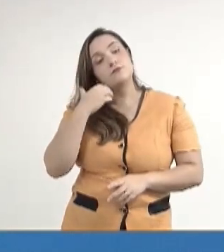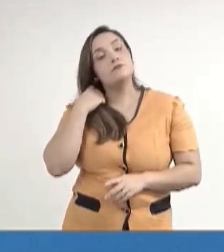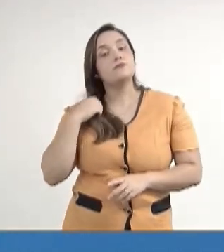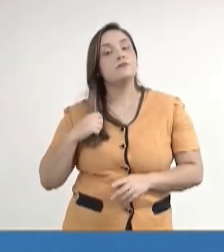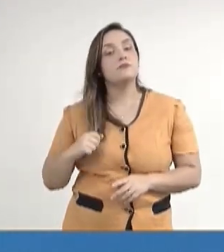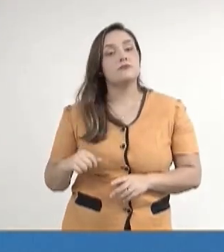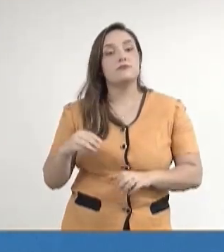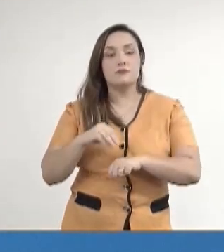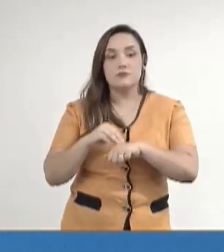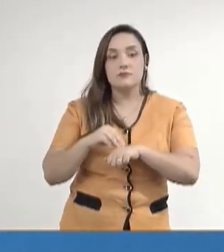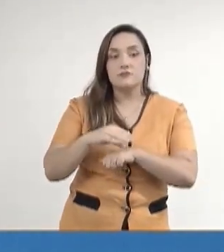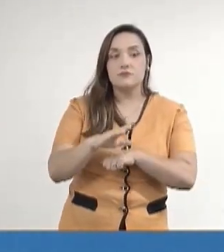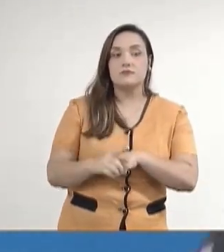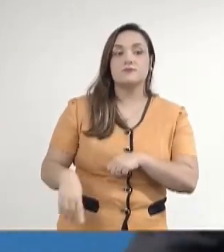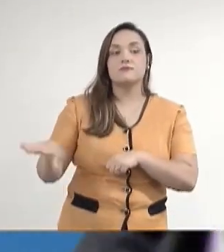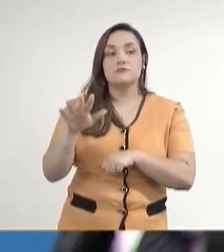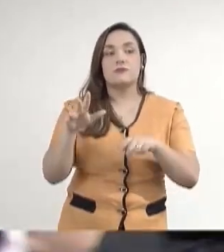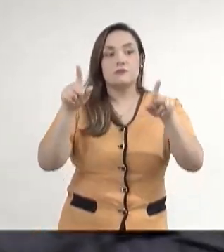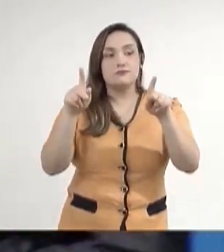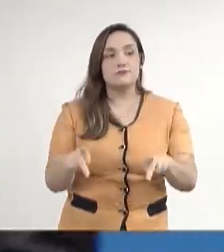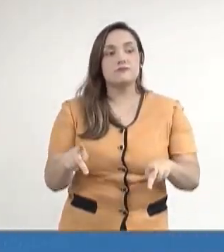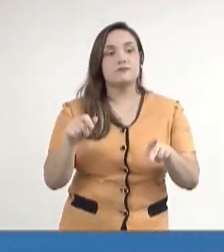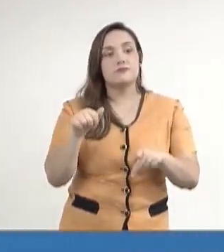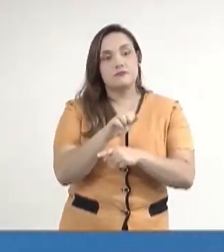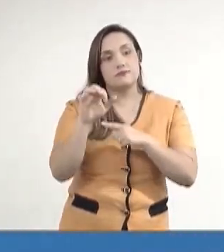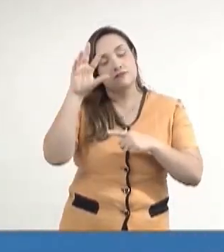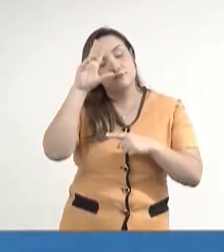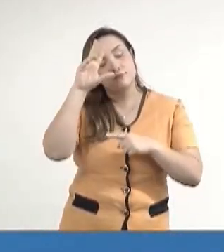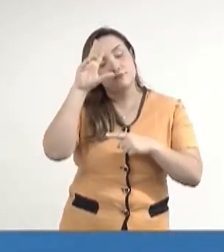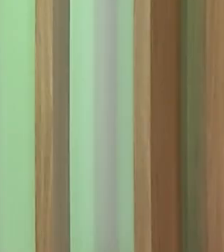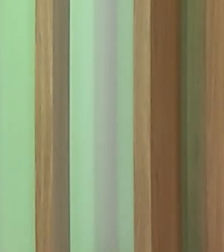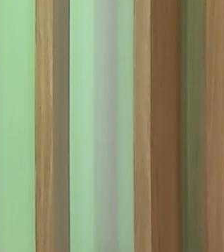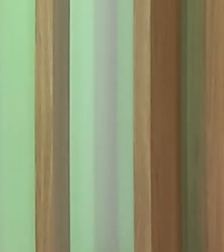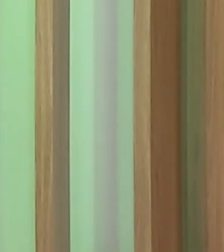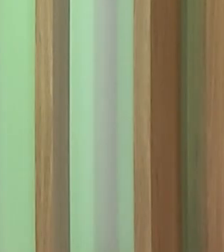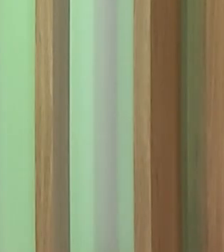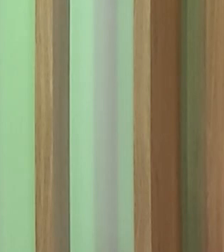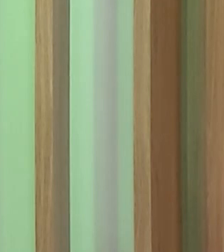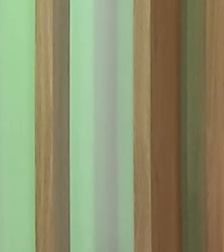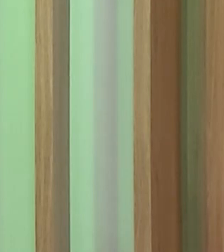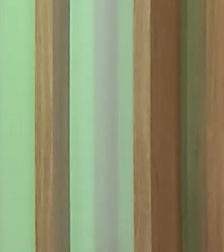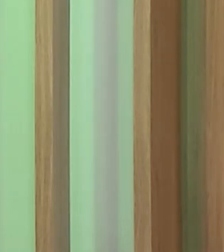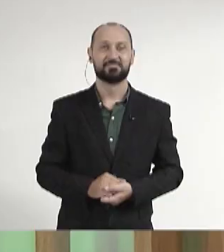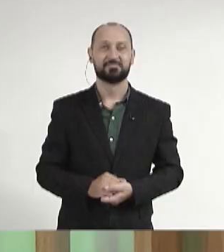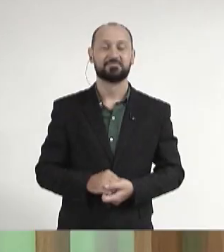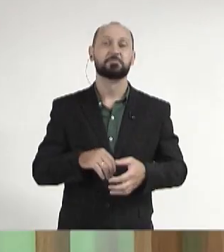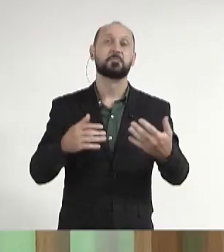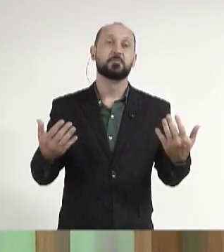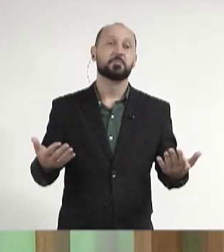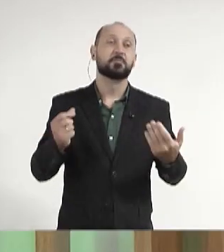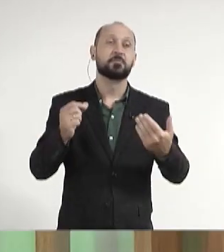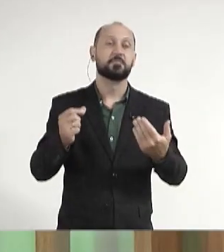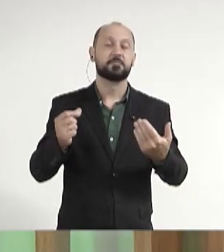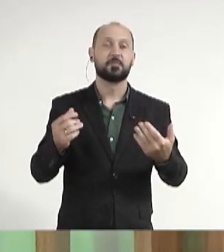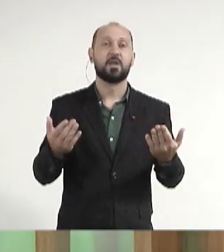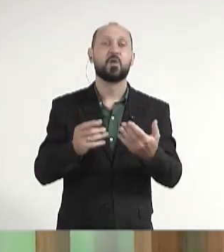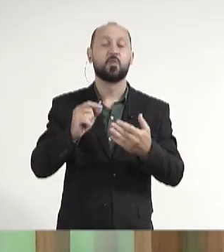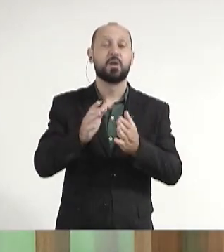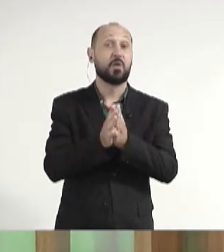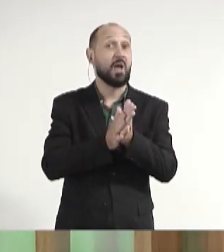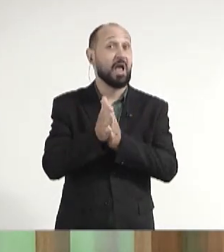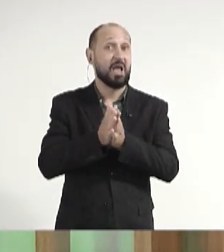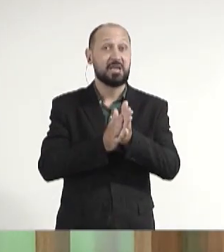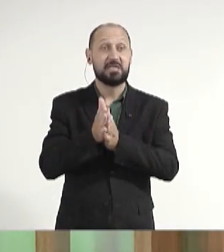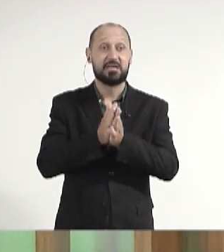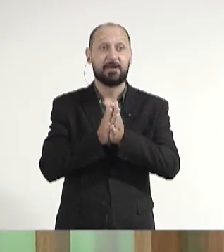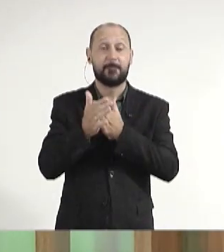trazer a conhecimento da população de todo Mato Grosso do Sul. Pois é, e agora com